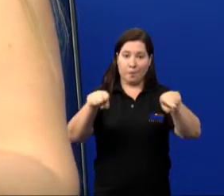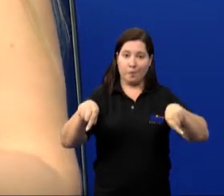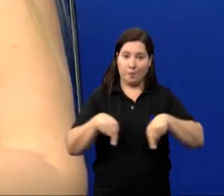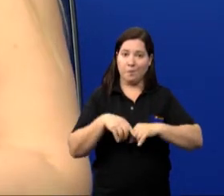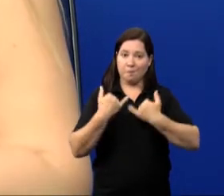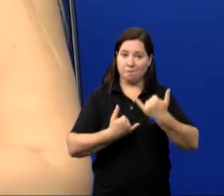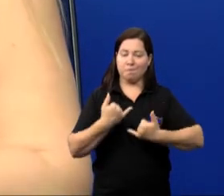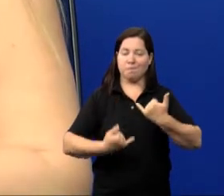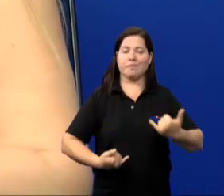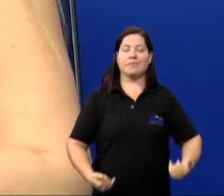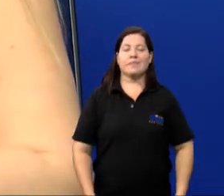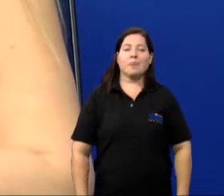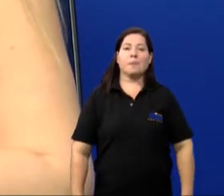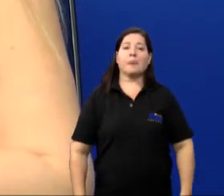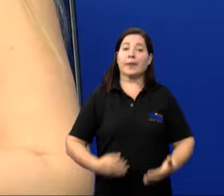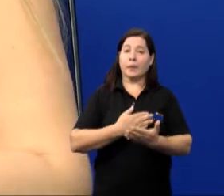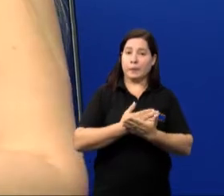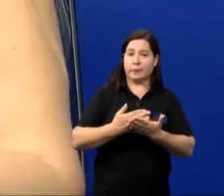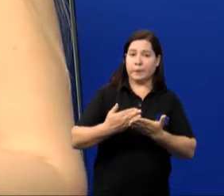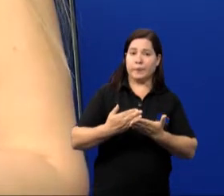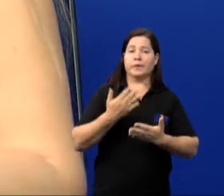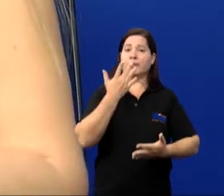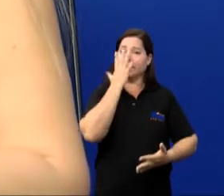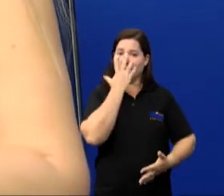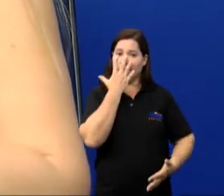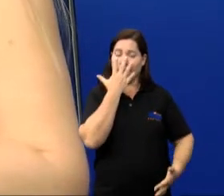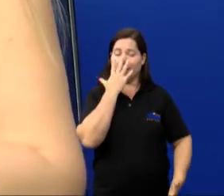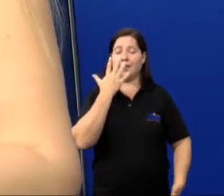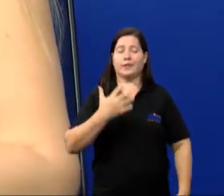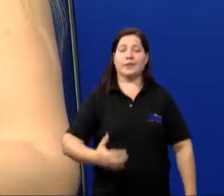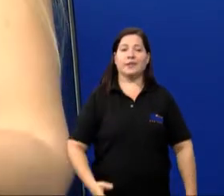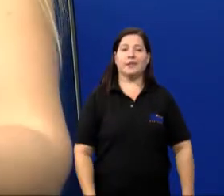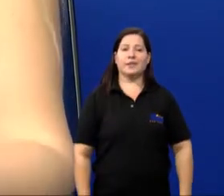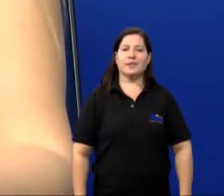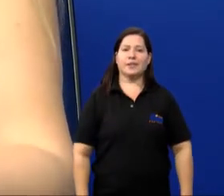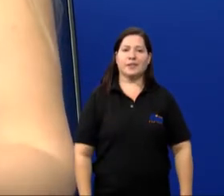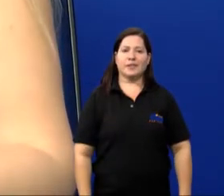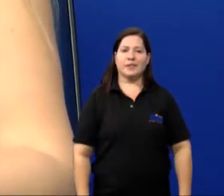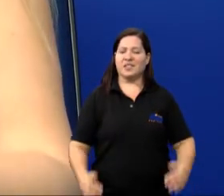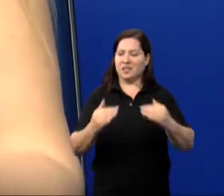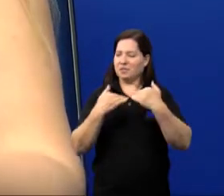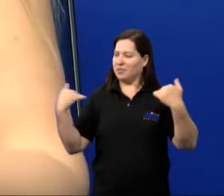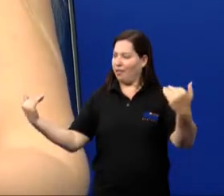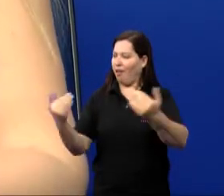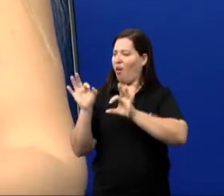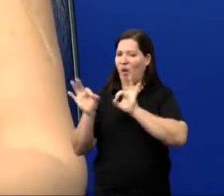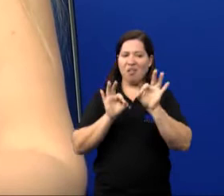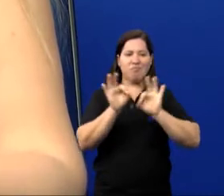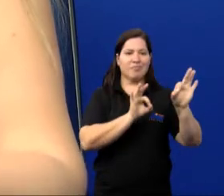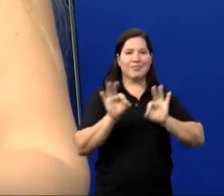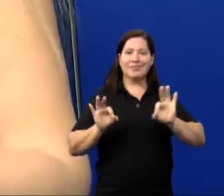Ele se iniciou em fevereiro com a parte de estrutura mesmo, organização. Nós